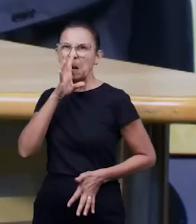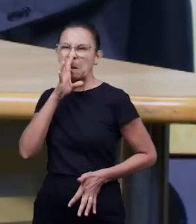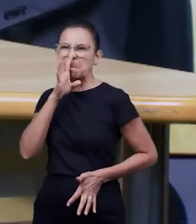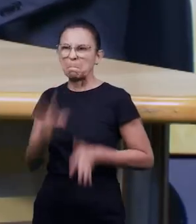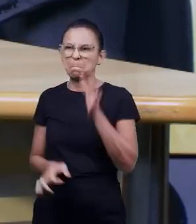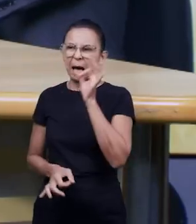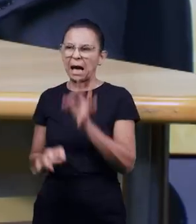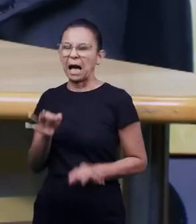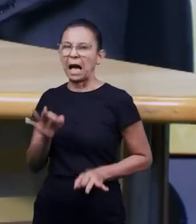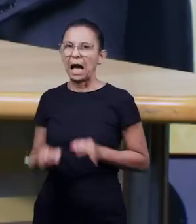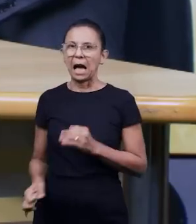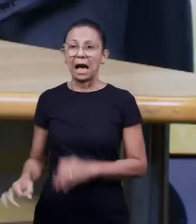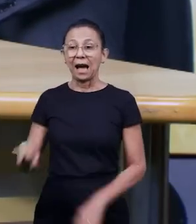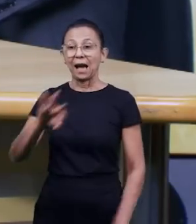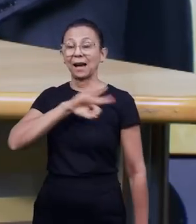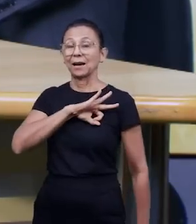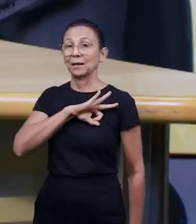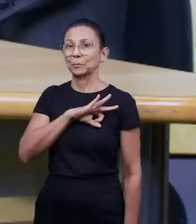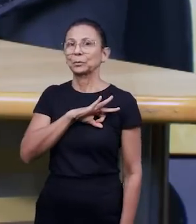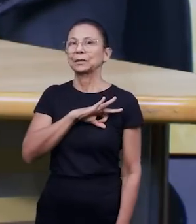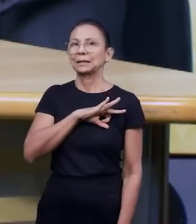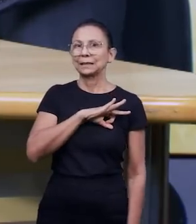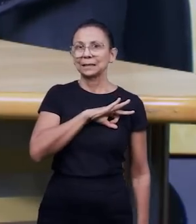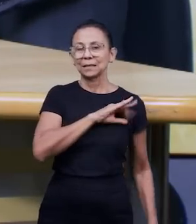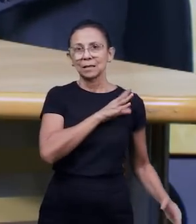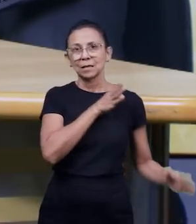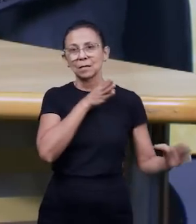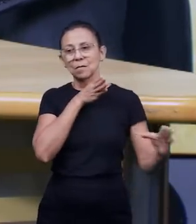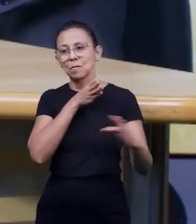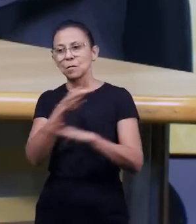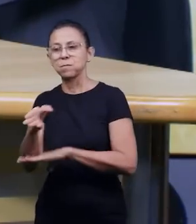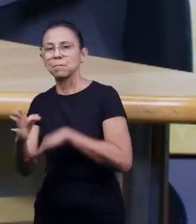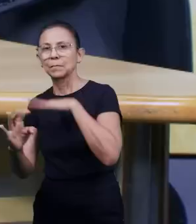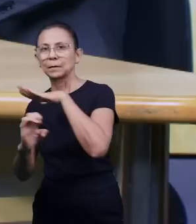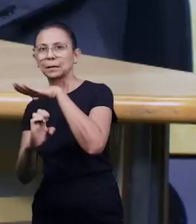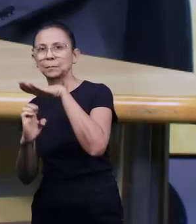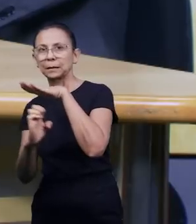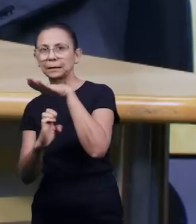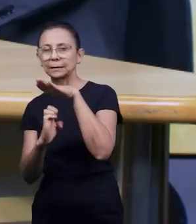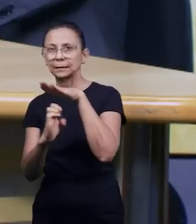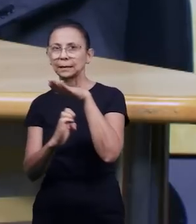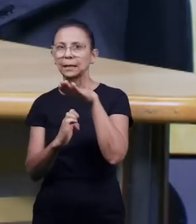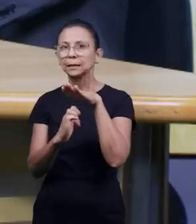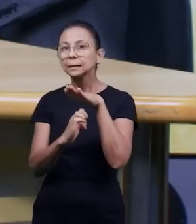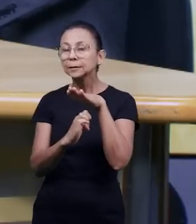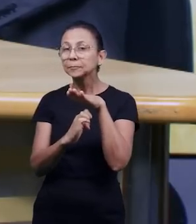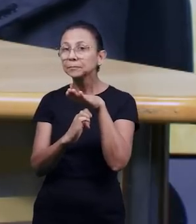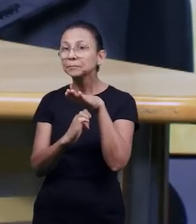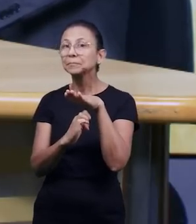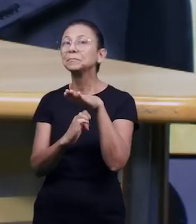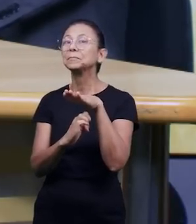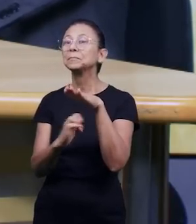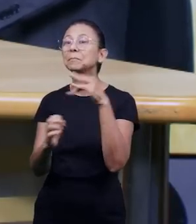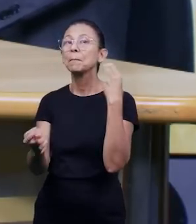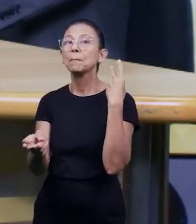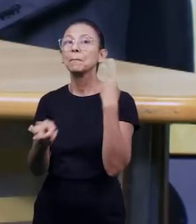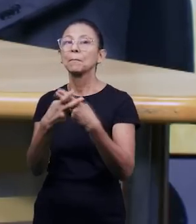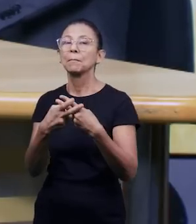ela realmente tinha muito, assim, aquela coisa... Uma postura muito firme. É. Quem é, pastor? Diga, a